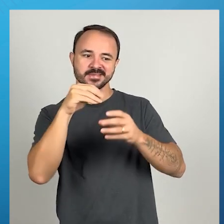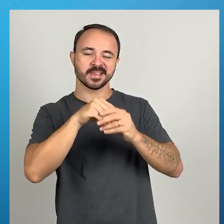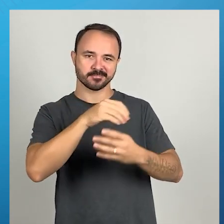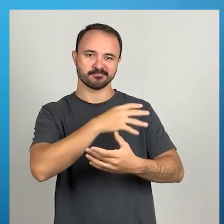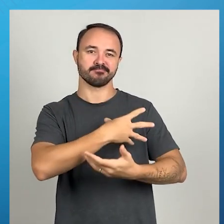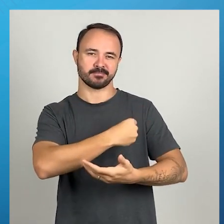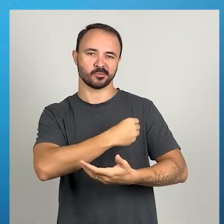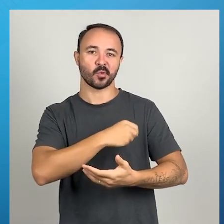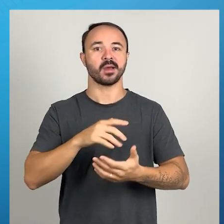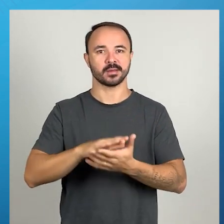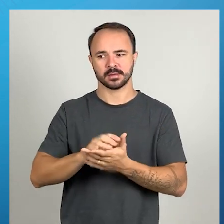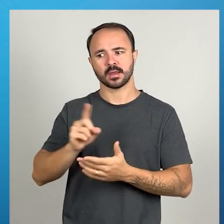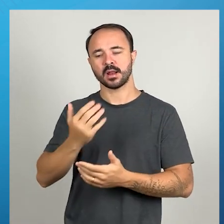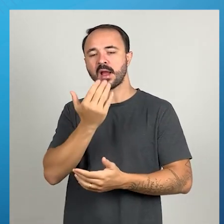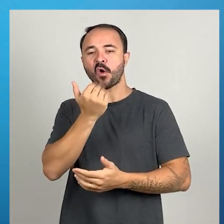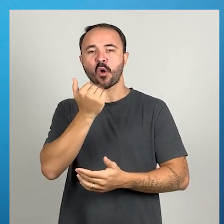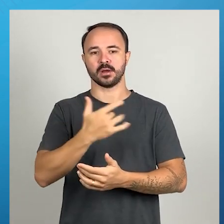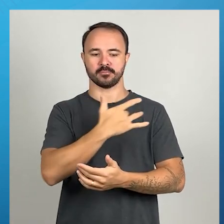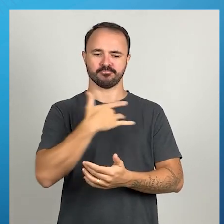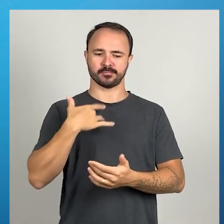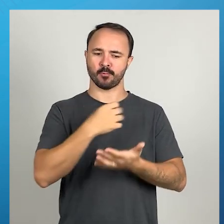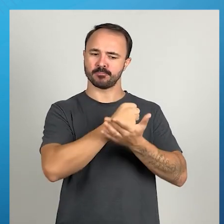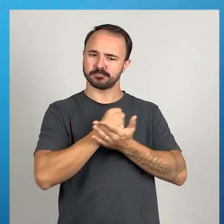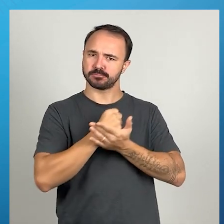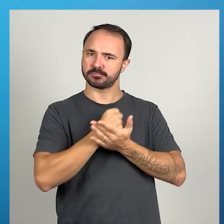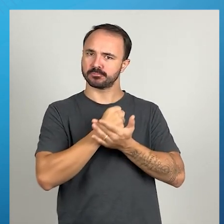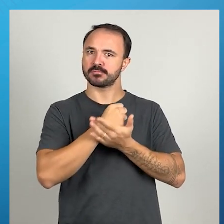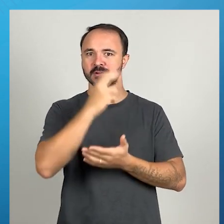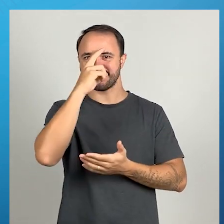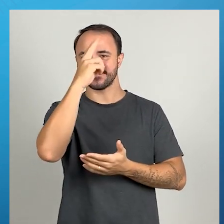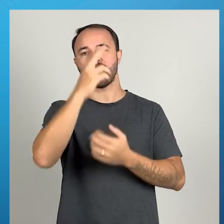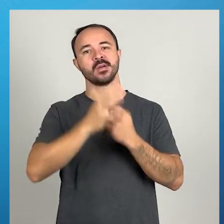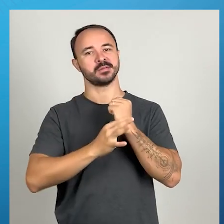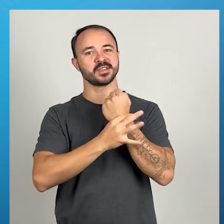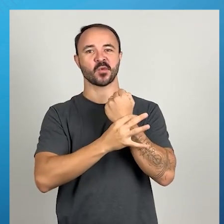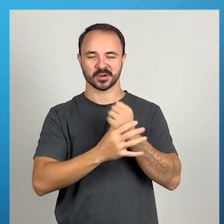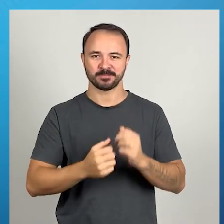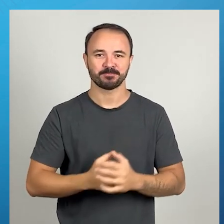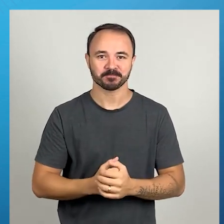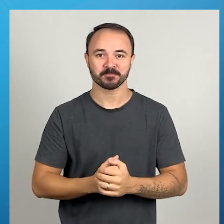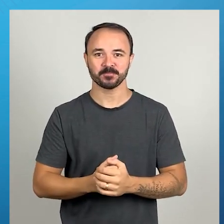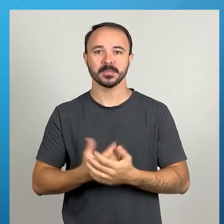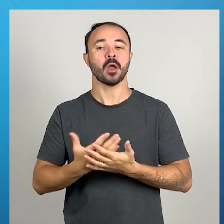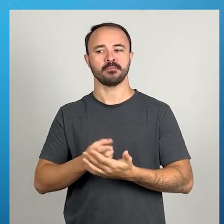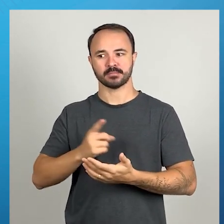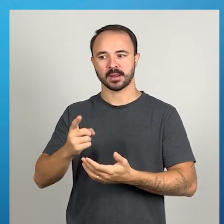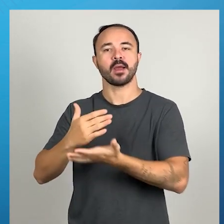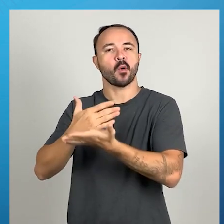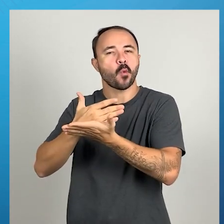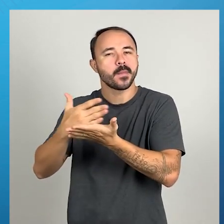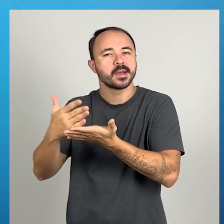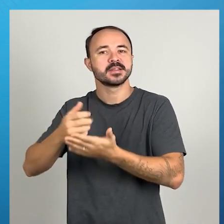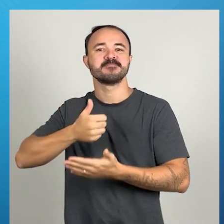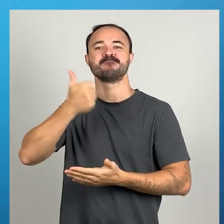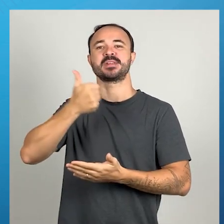Logo no começo, que a criança começa a alimentar, né, do leite materno, a primeira parte do leite